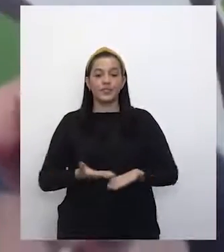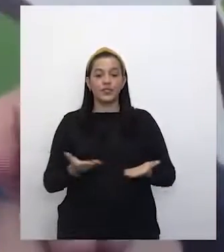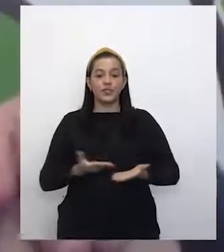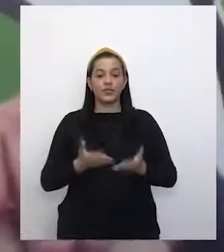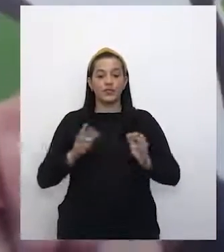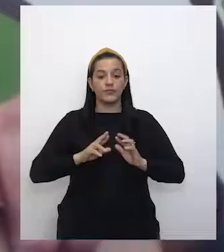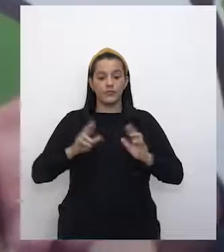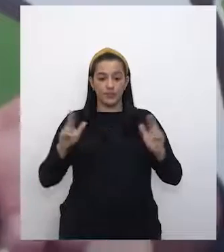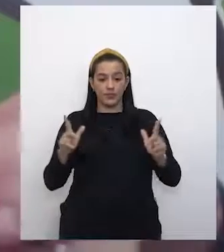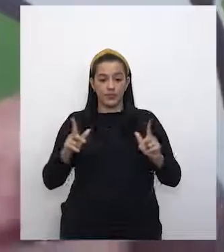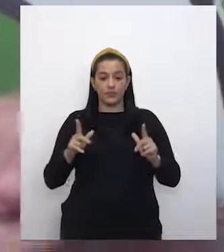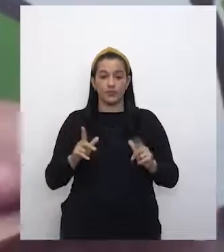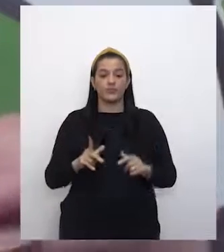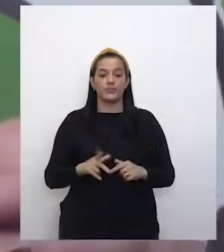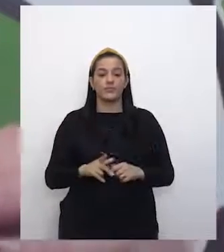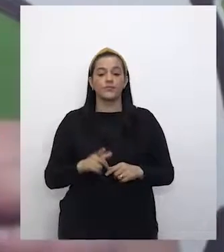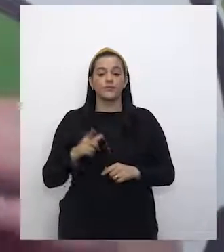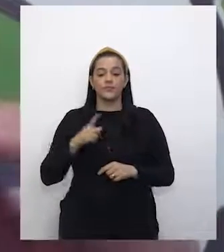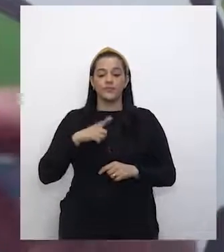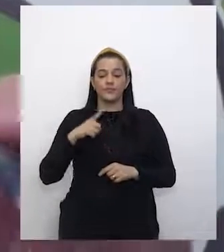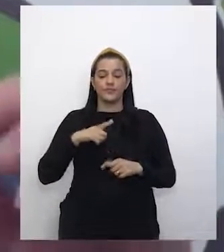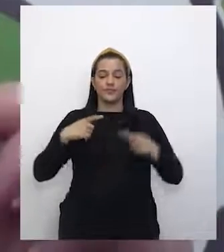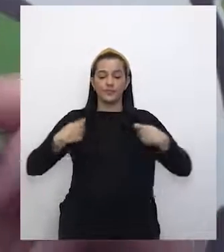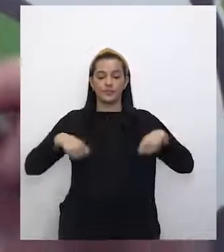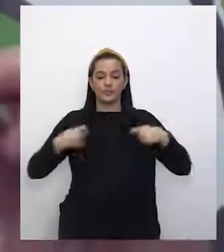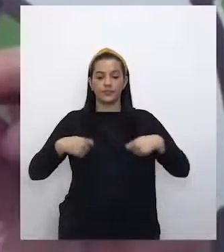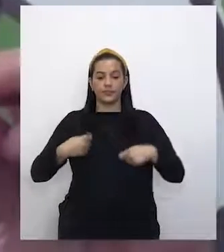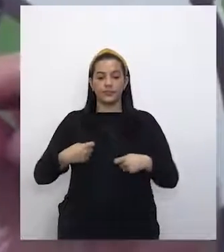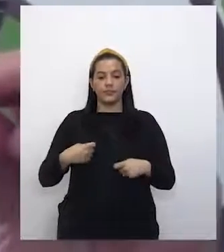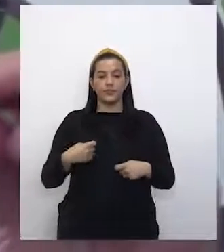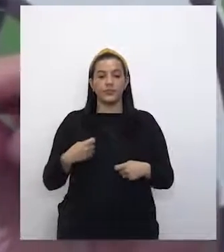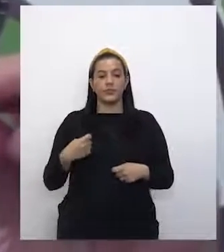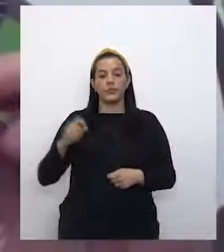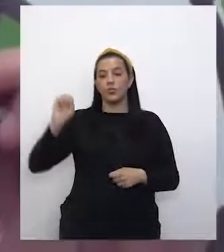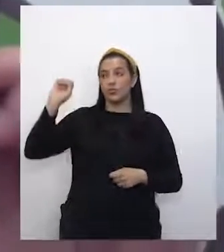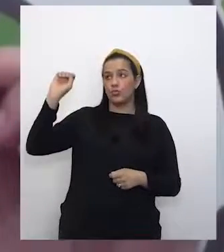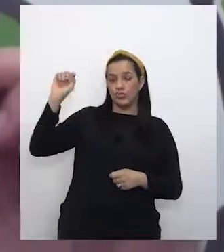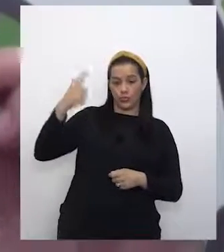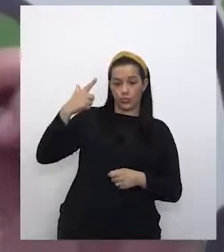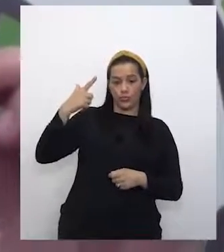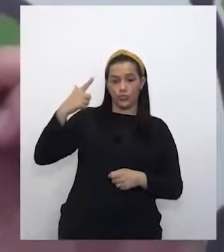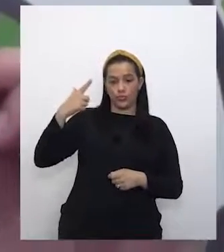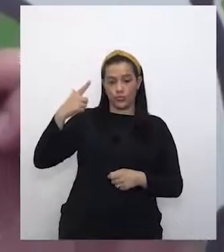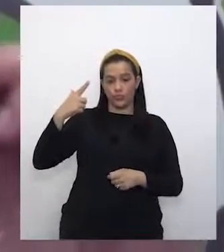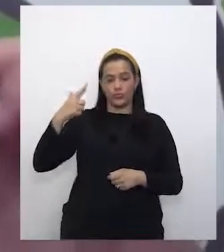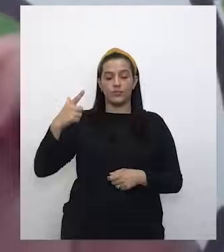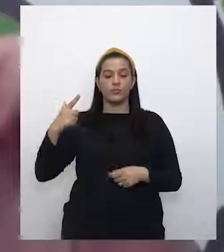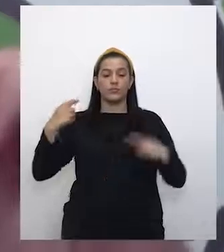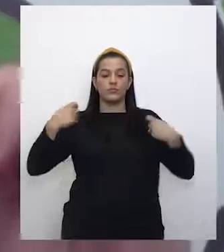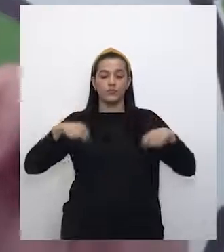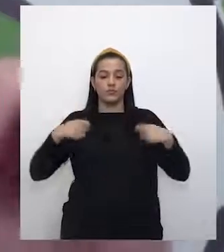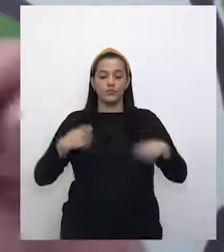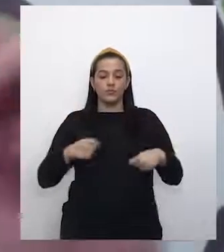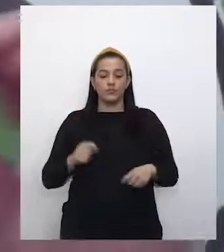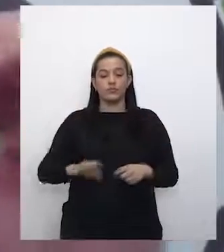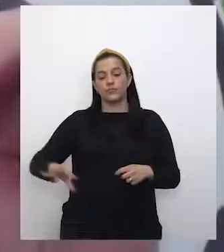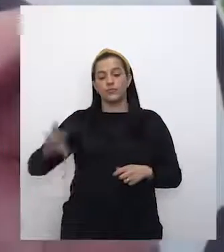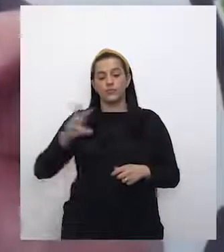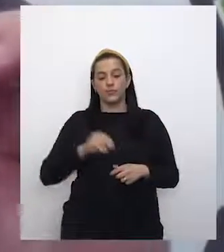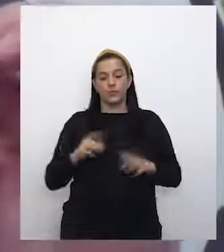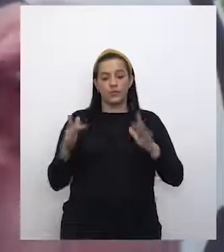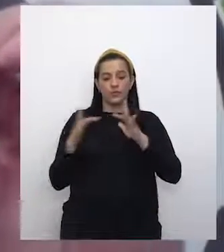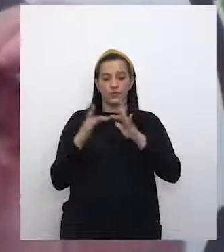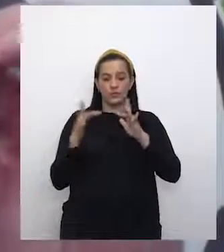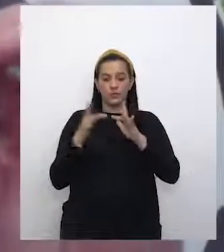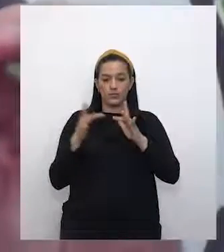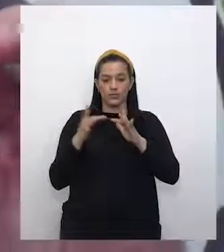fazer o contrário. Nós vamos precisar agora da energia do Sol, né, em contato